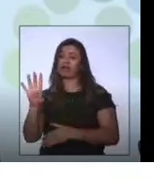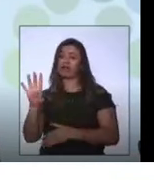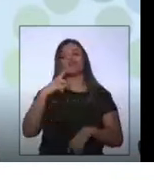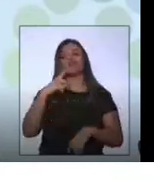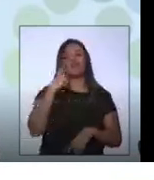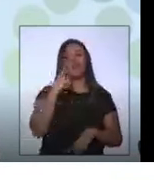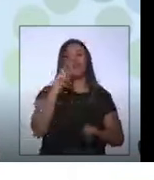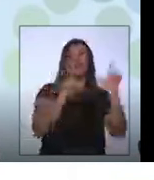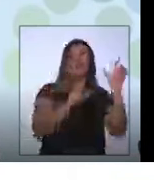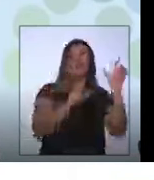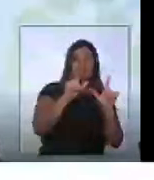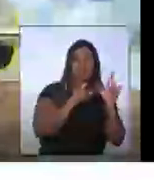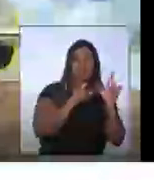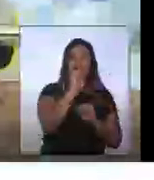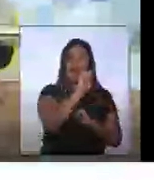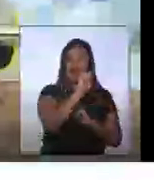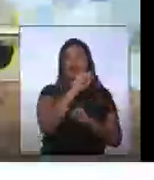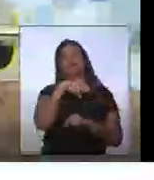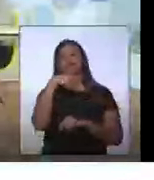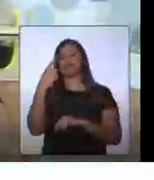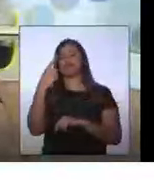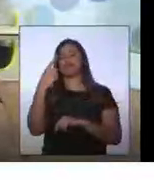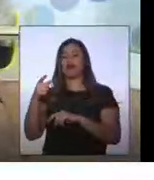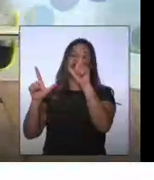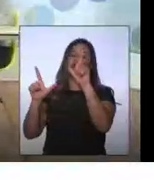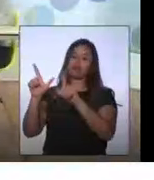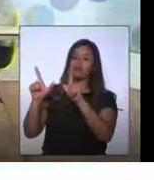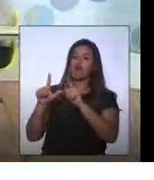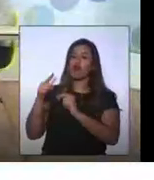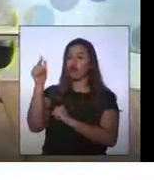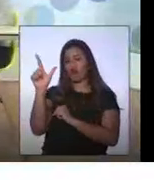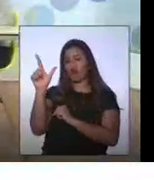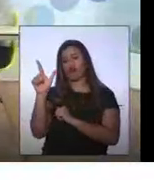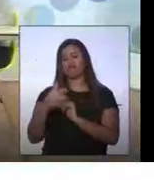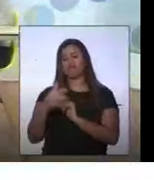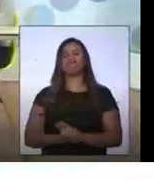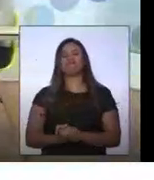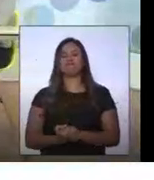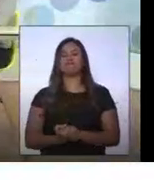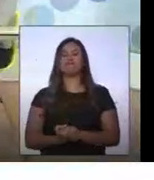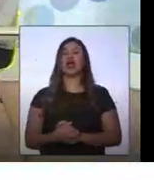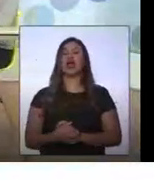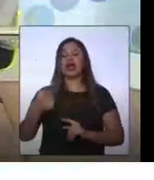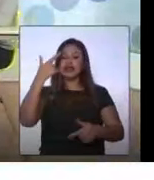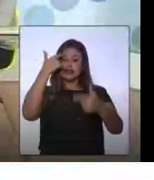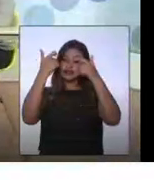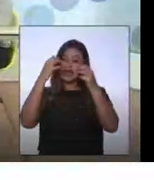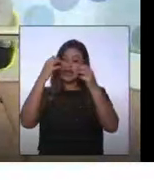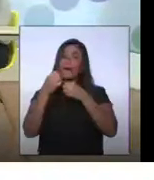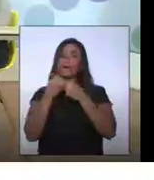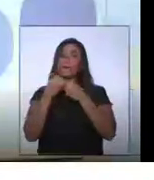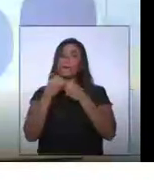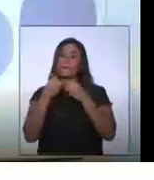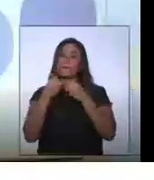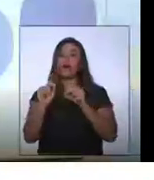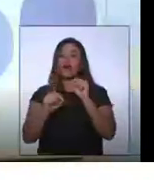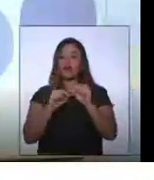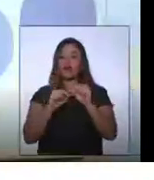é muito importante. Professor, uma ideia boa, inclusive, que a Giovana nos deu, é que nós podemos trazer uma